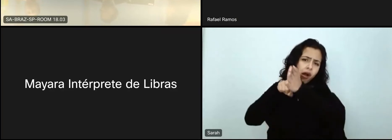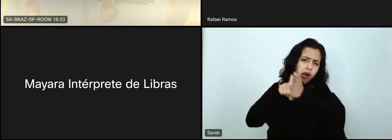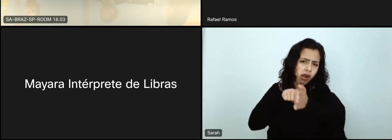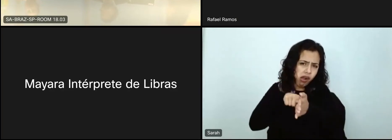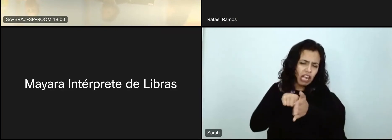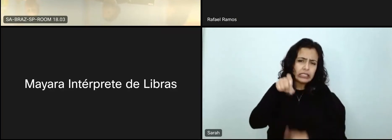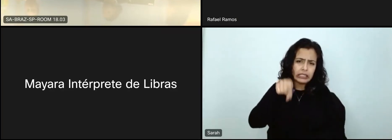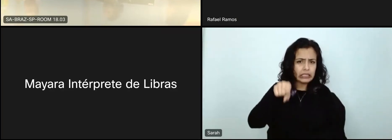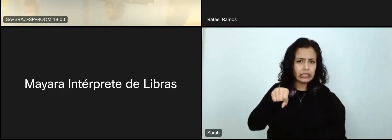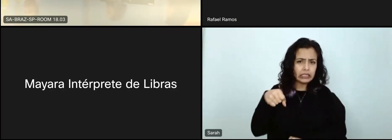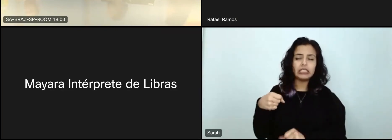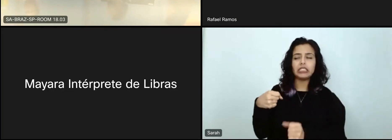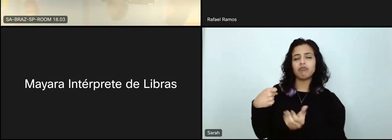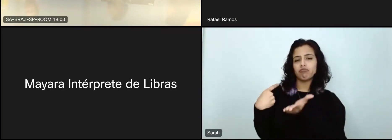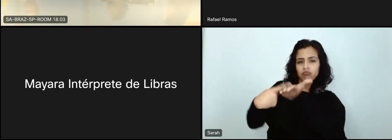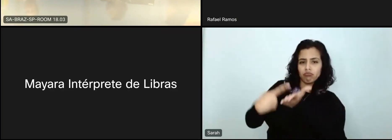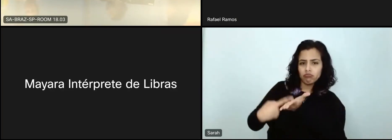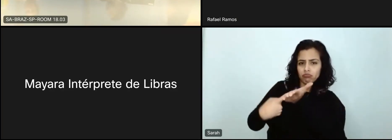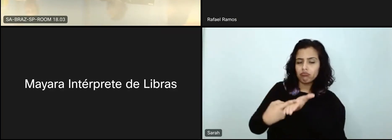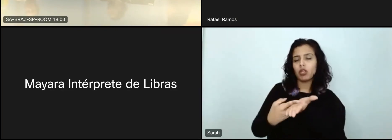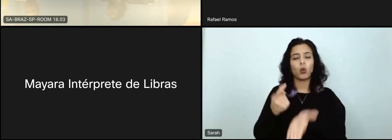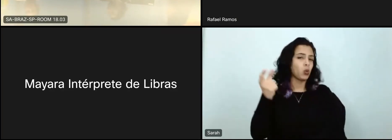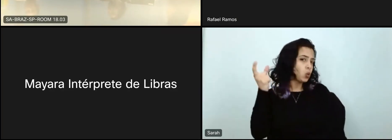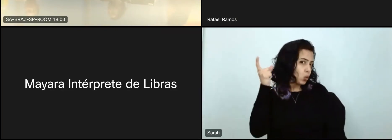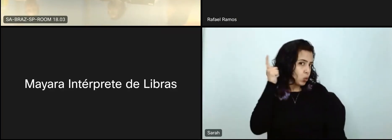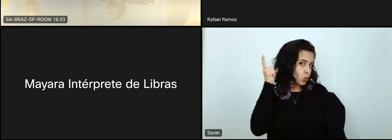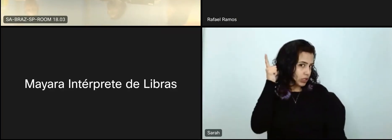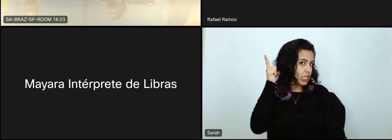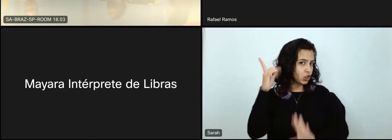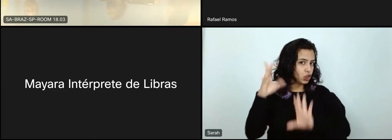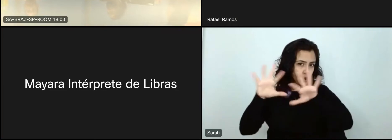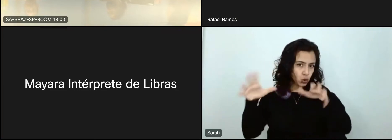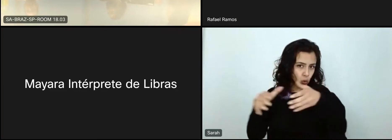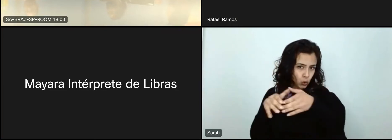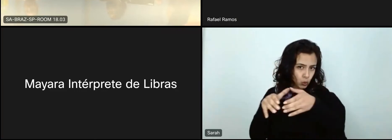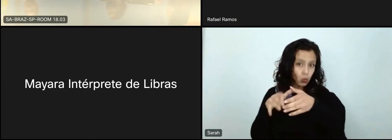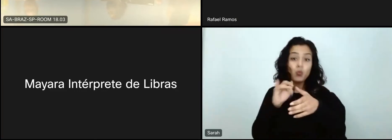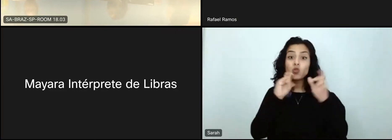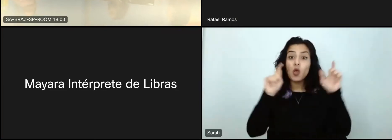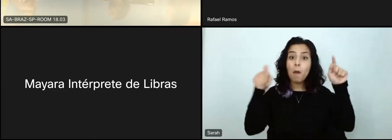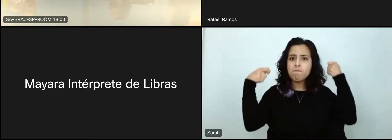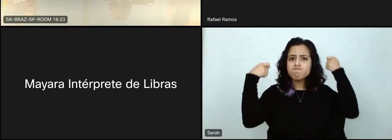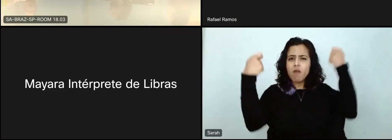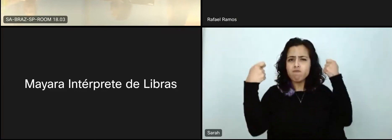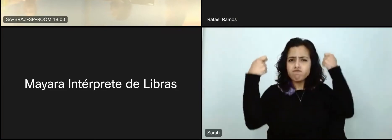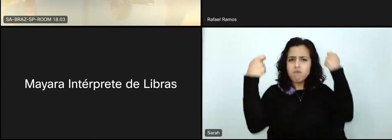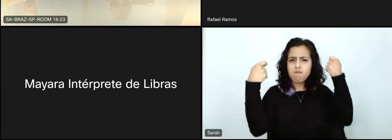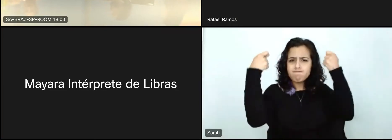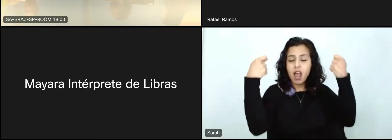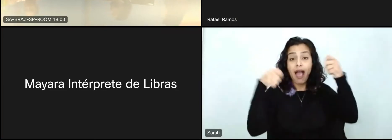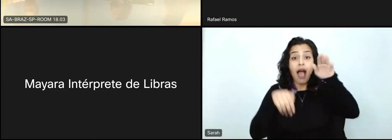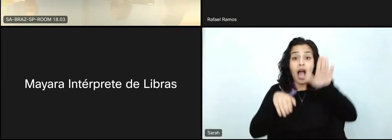bastante isso, até trazendo um exemplo do que é esse inconsciente coletivo. Durante uma manifestação, muitas vezes tem uma repórter ali